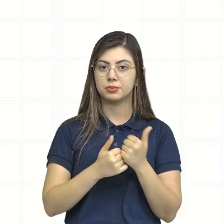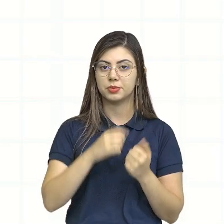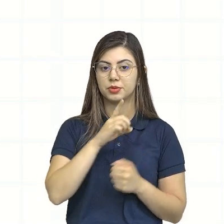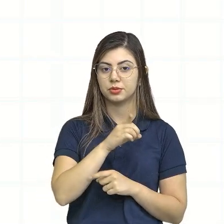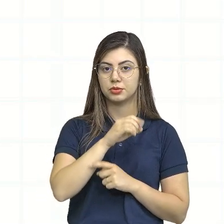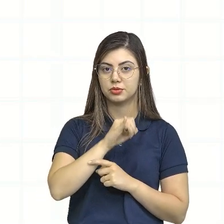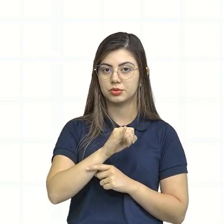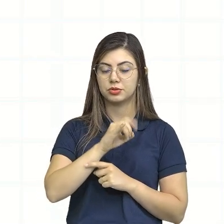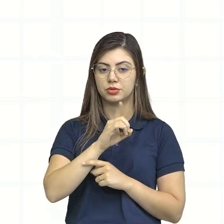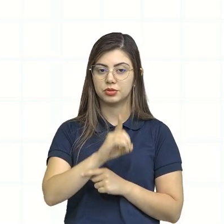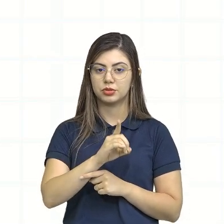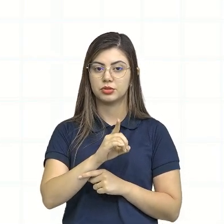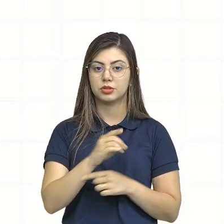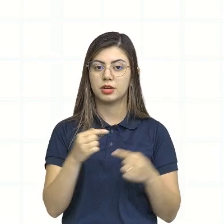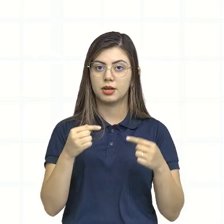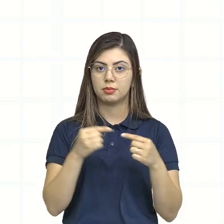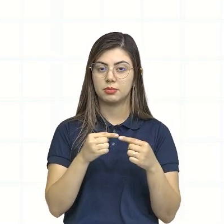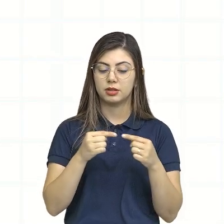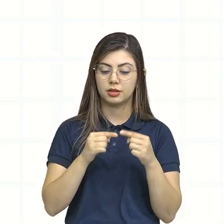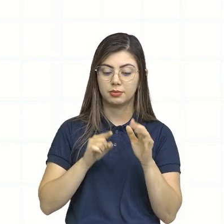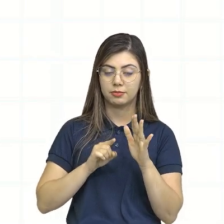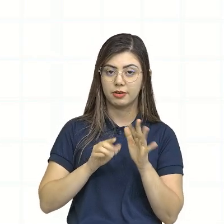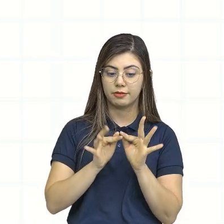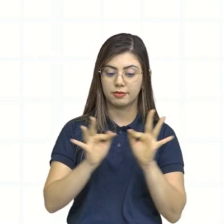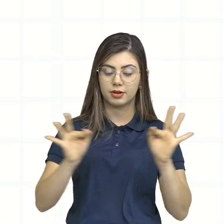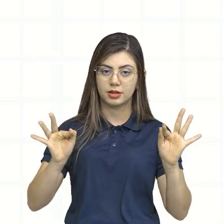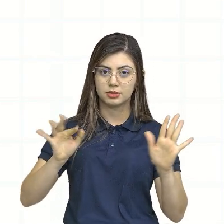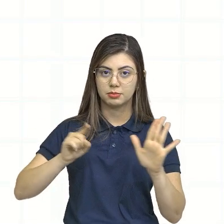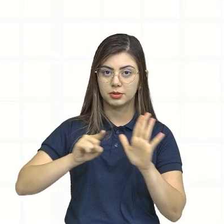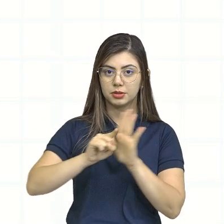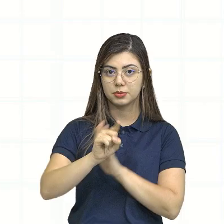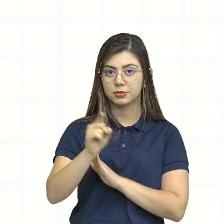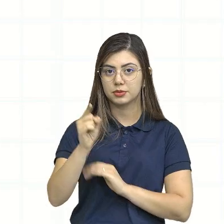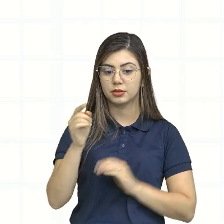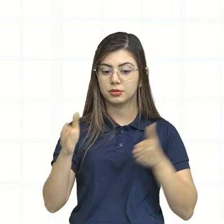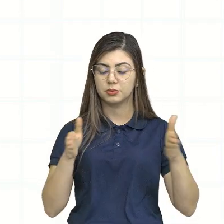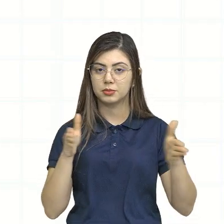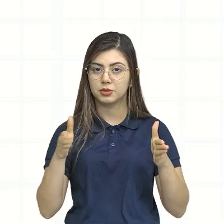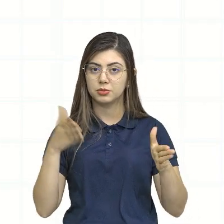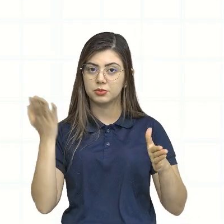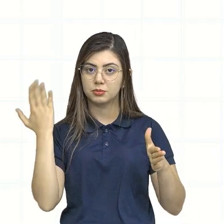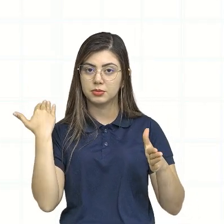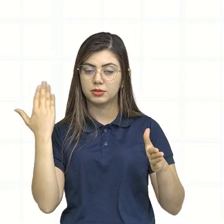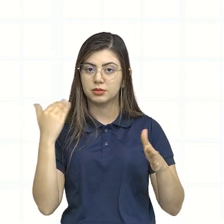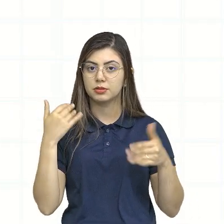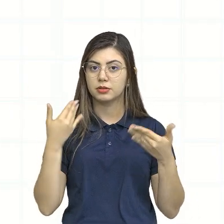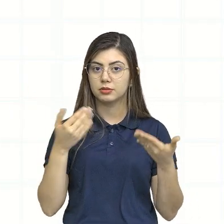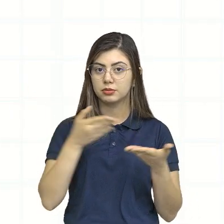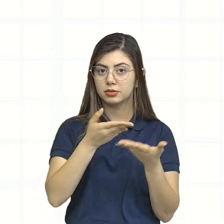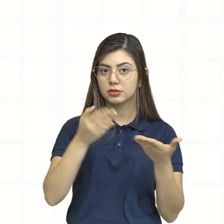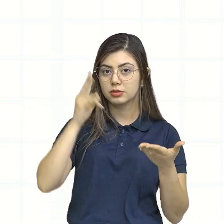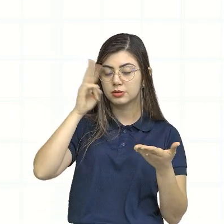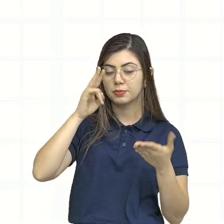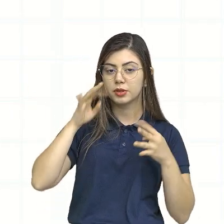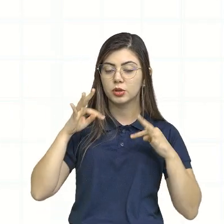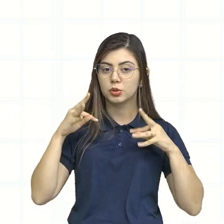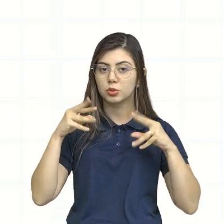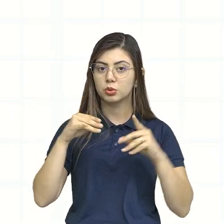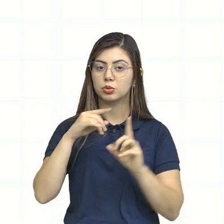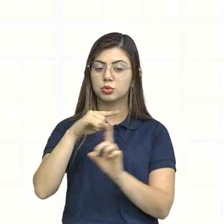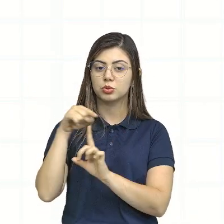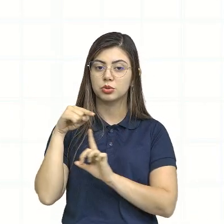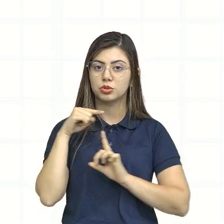de pergunta do passado, tá bom? Então lembre-se, gente, que todas as perguntas em língua inglesa